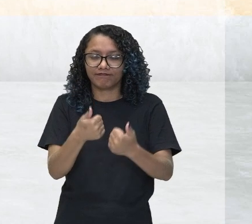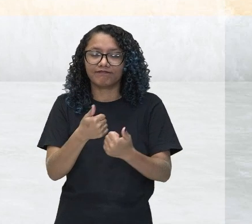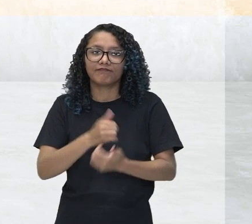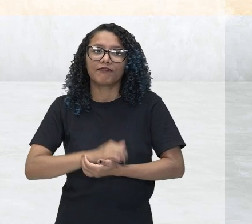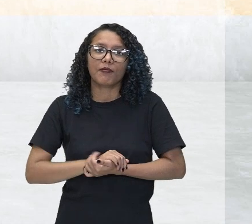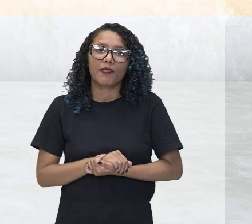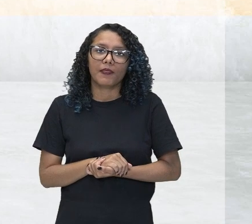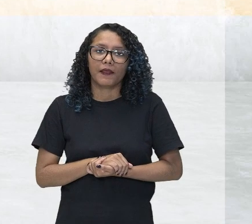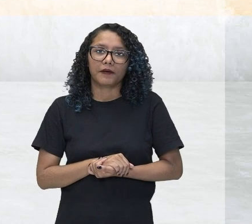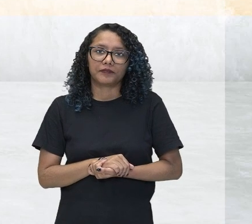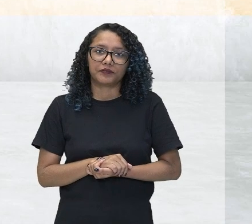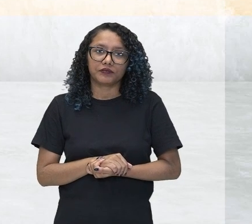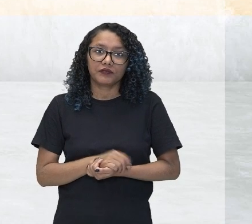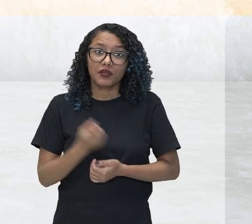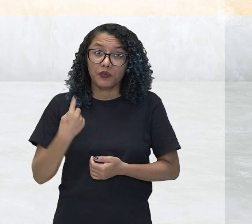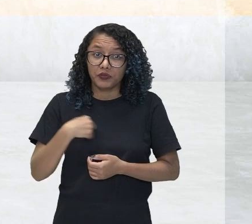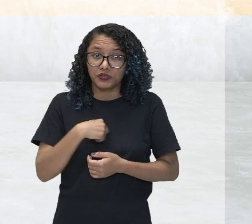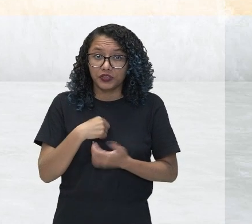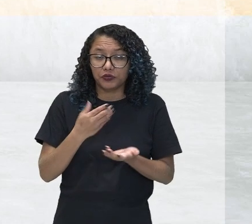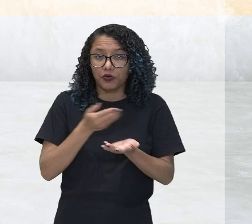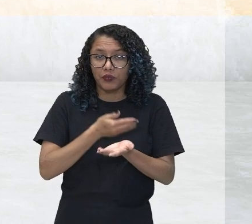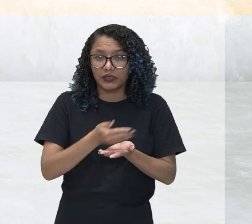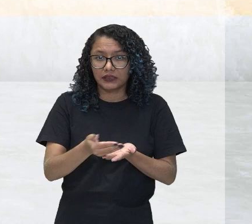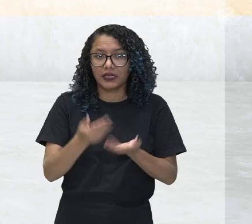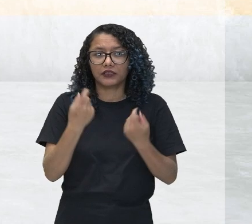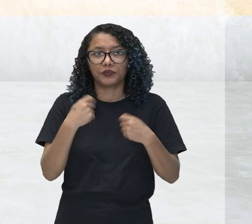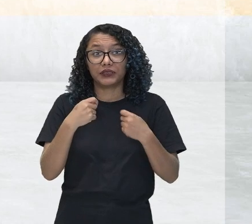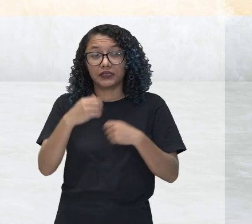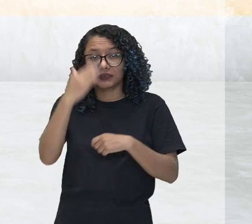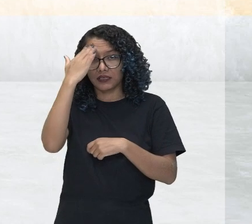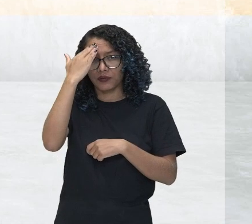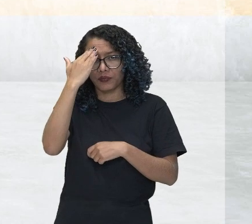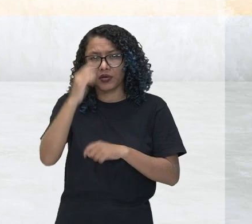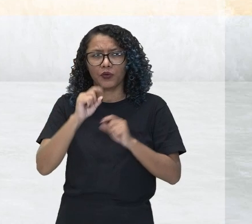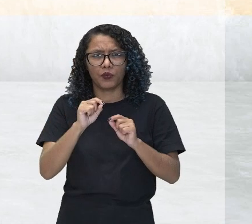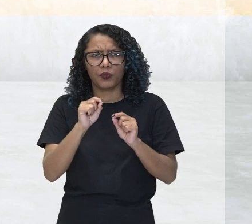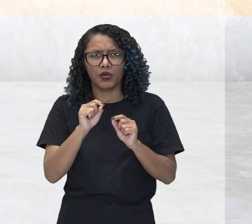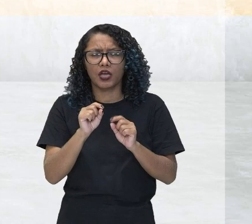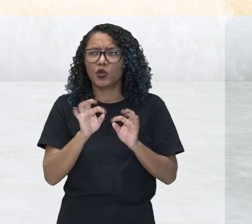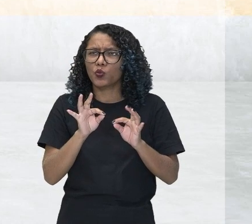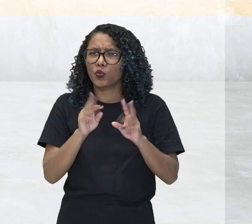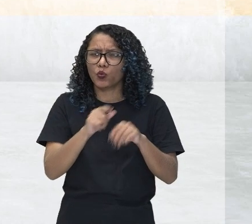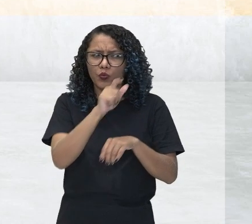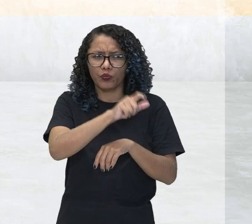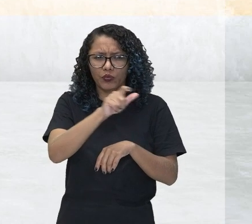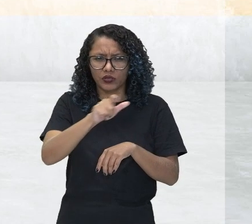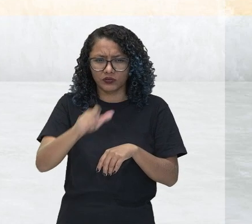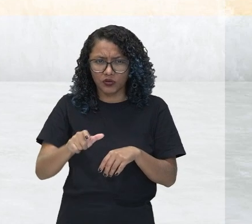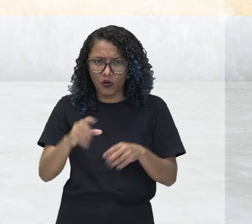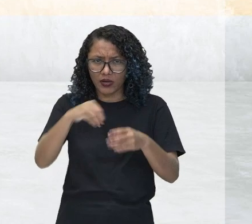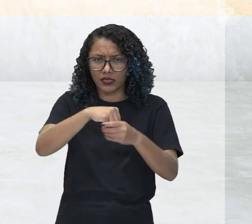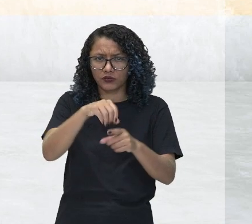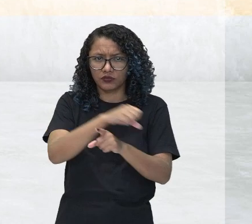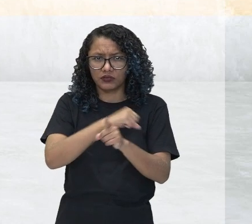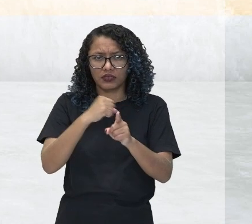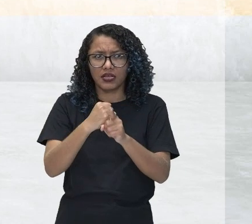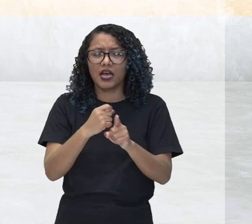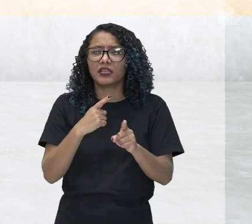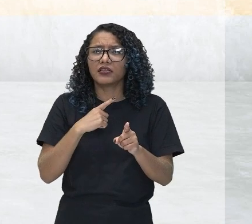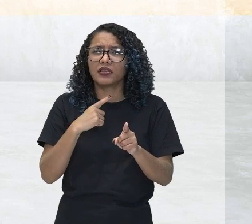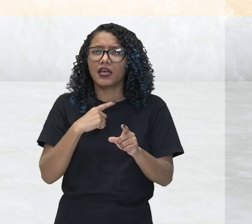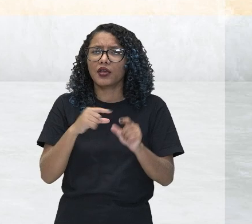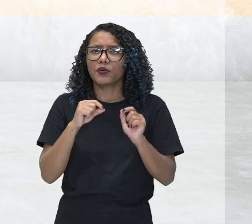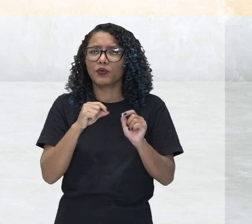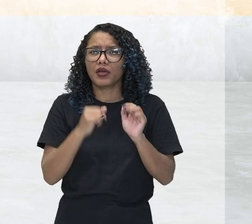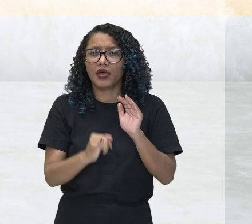situar aqui, nós temos que entender que todas as pessoas que participam da sociedade possuem uma identidade. O que quer dizer isso? Então,